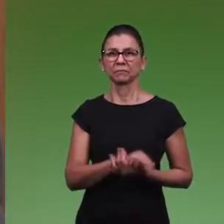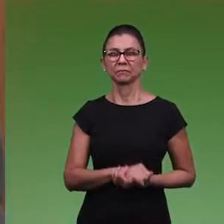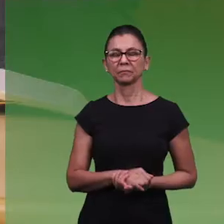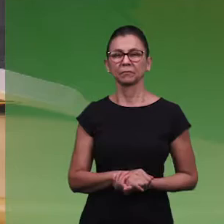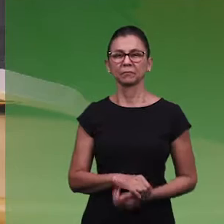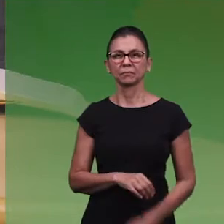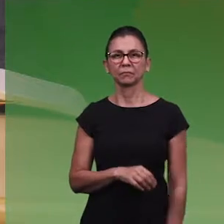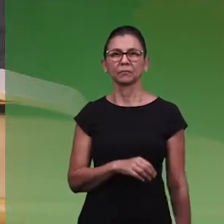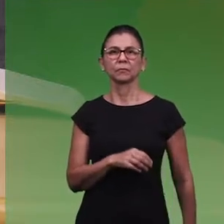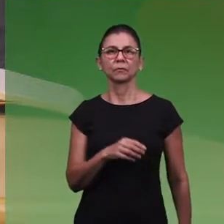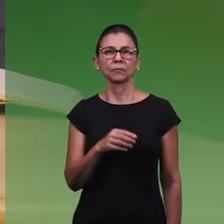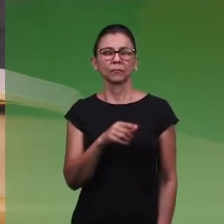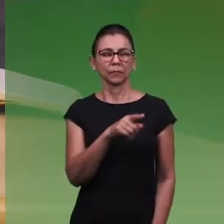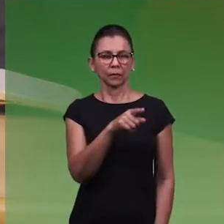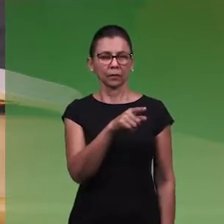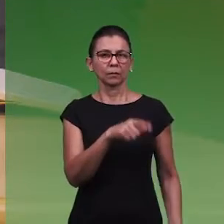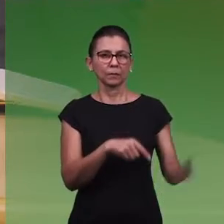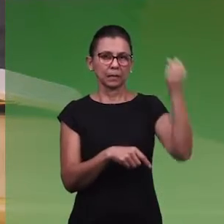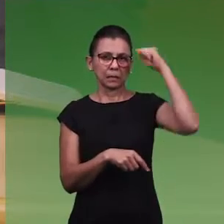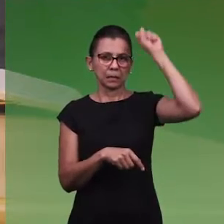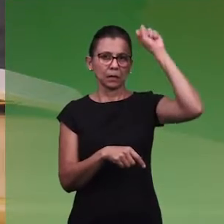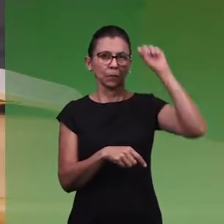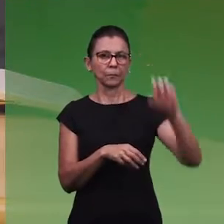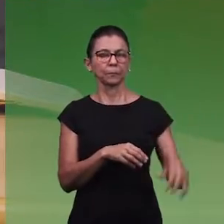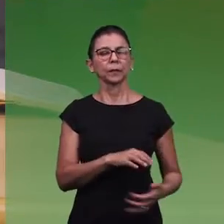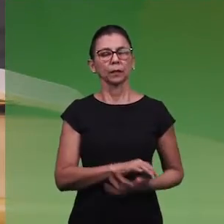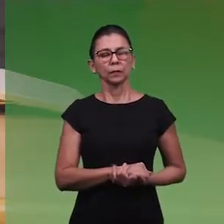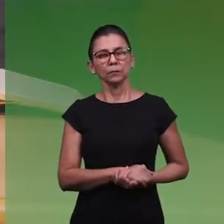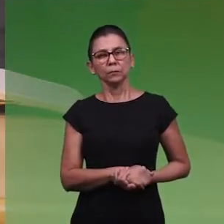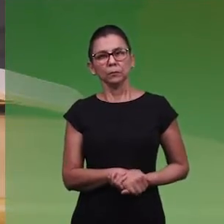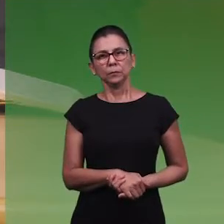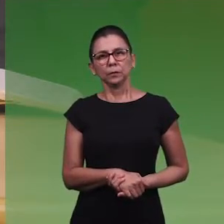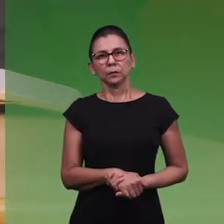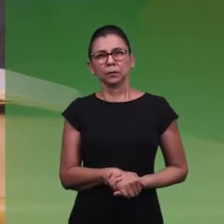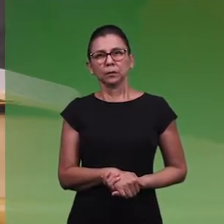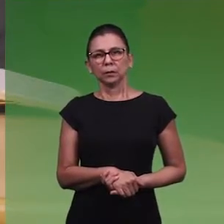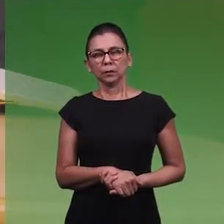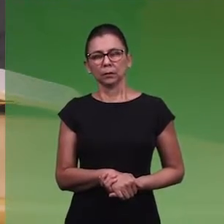Amanhã você desobedeceu ao Senhor,